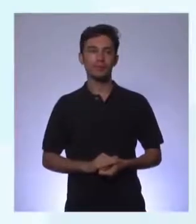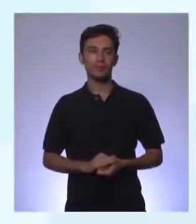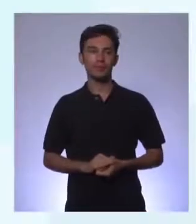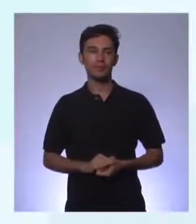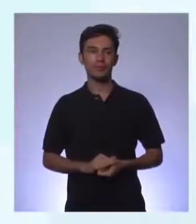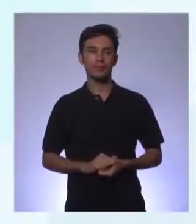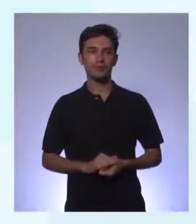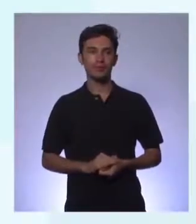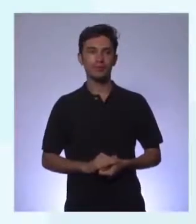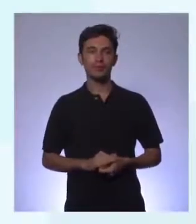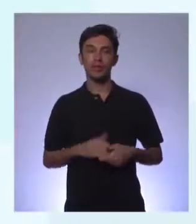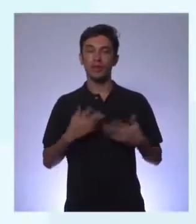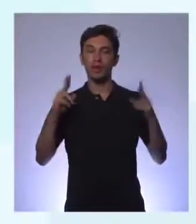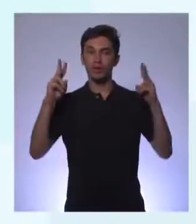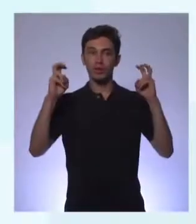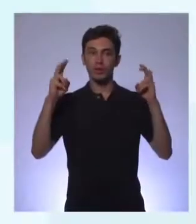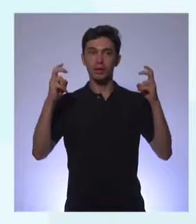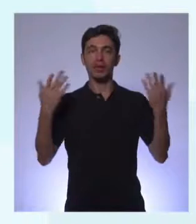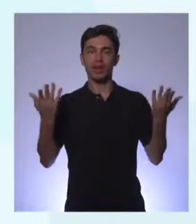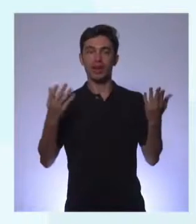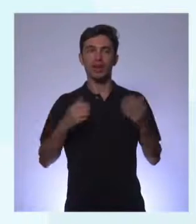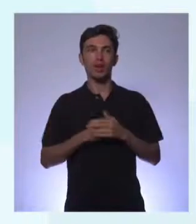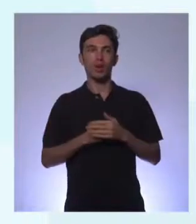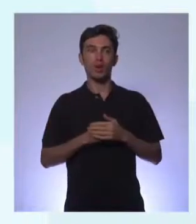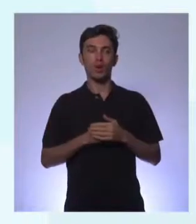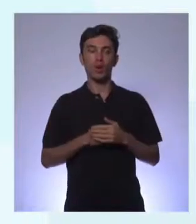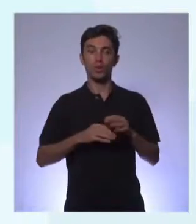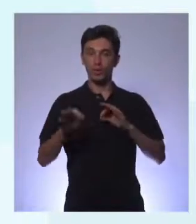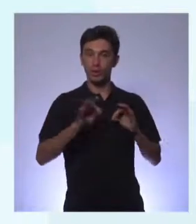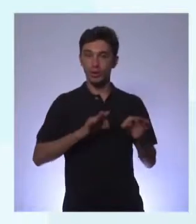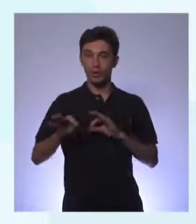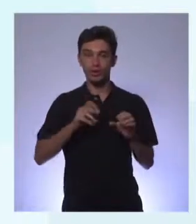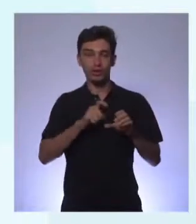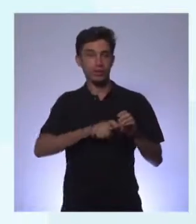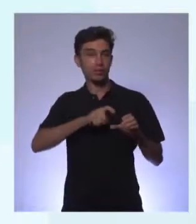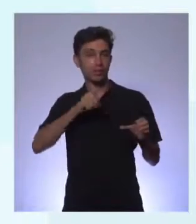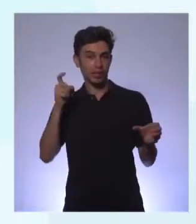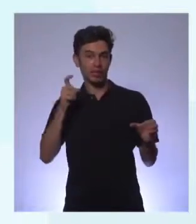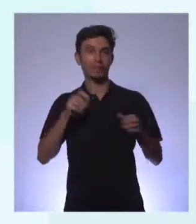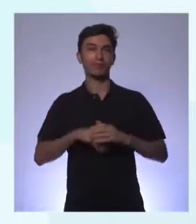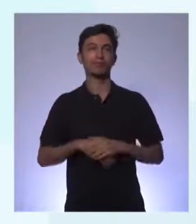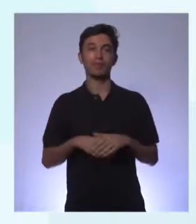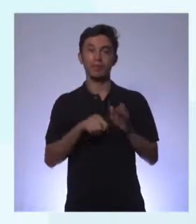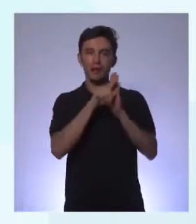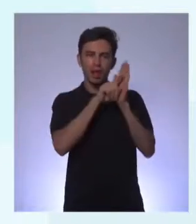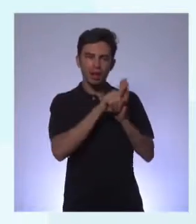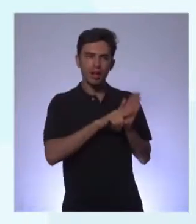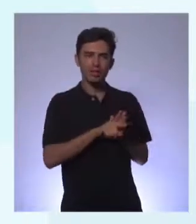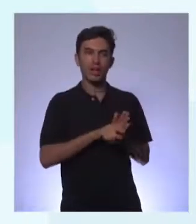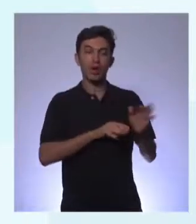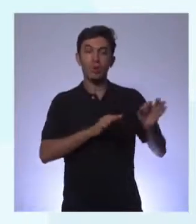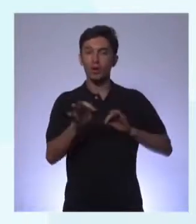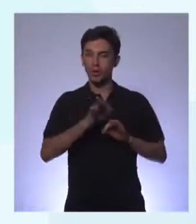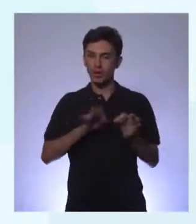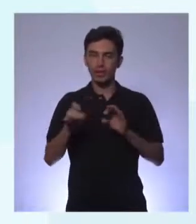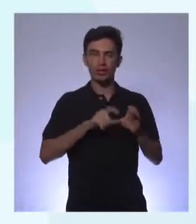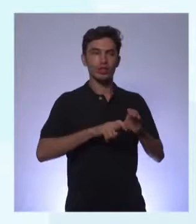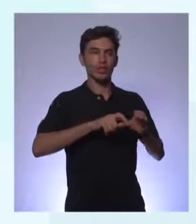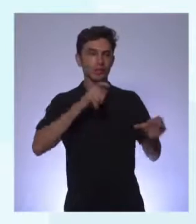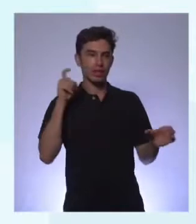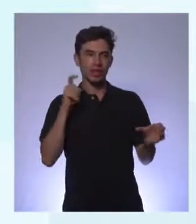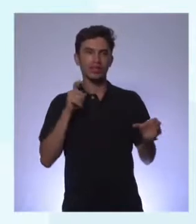O tema da aula será as independências, os processos de independência. Nós iremos analisar aí o processo de